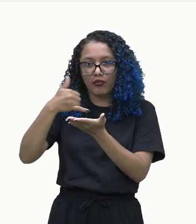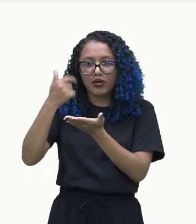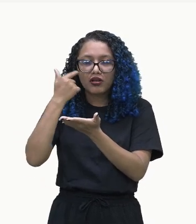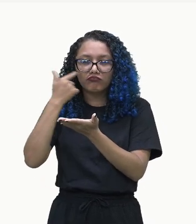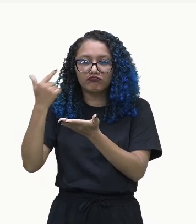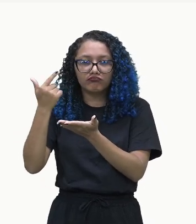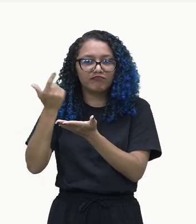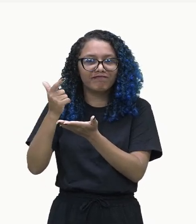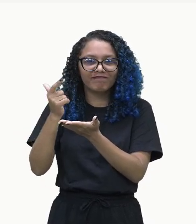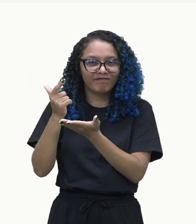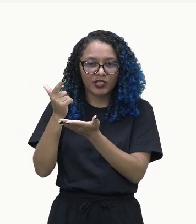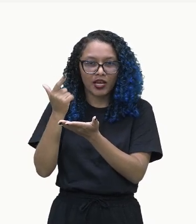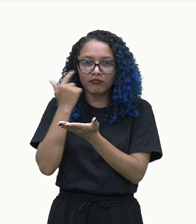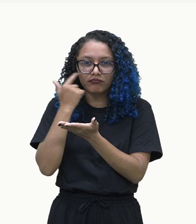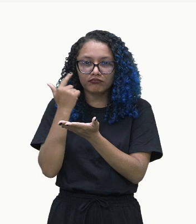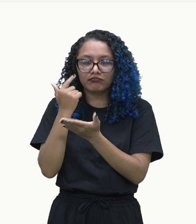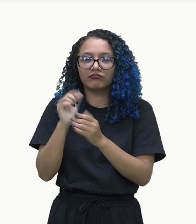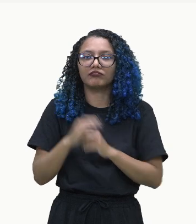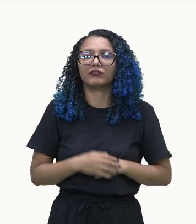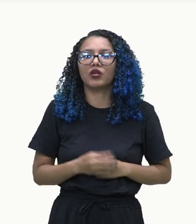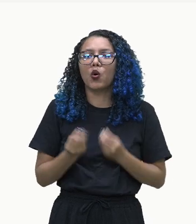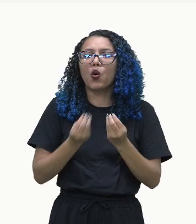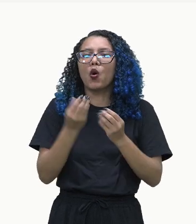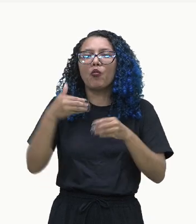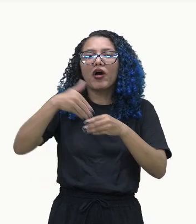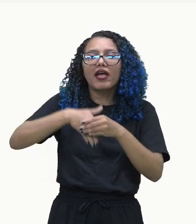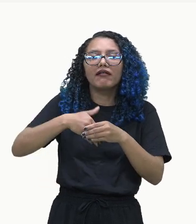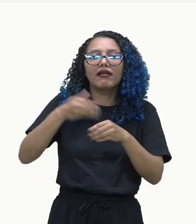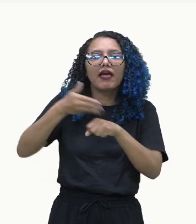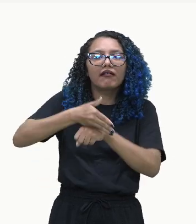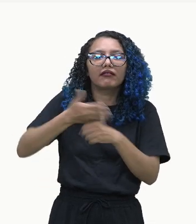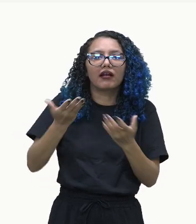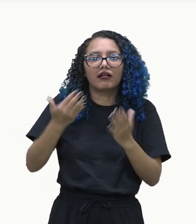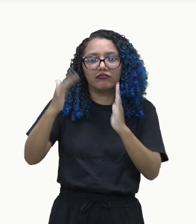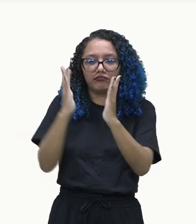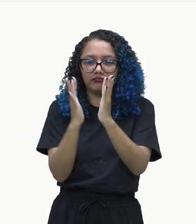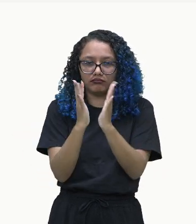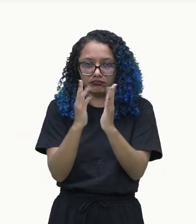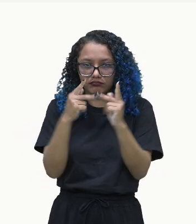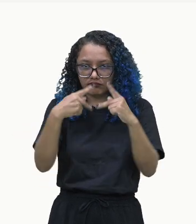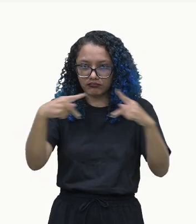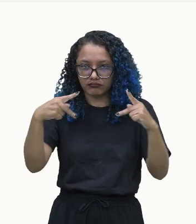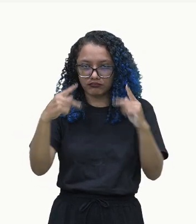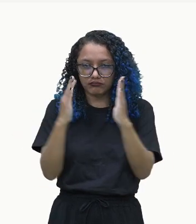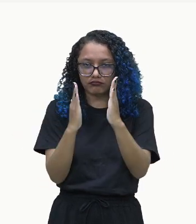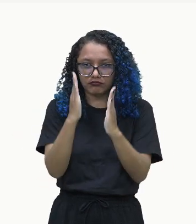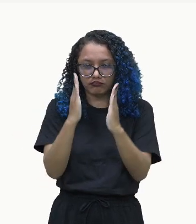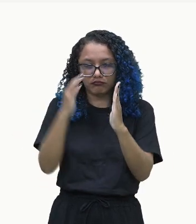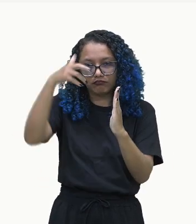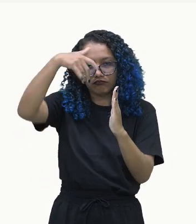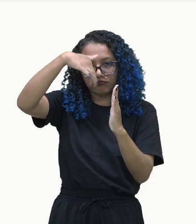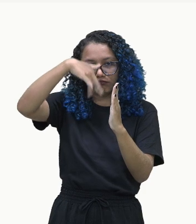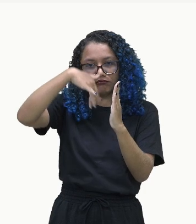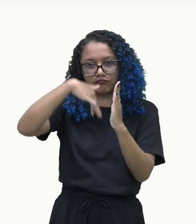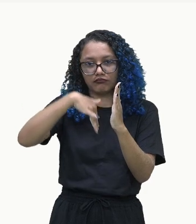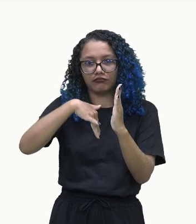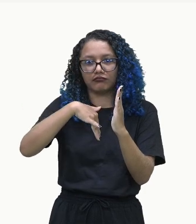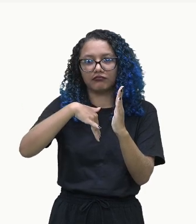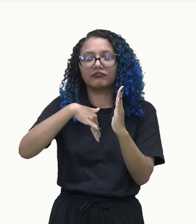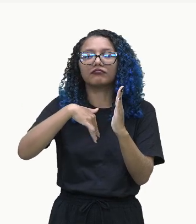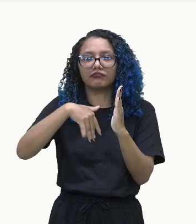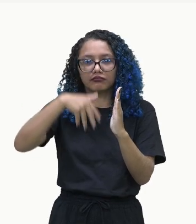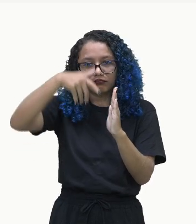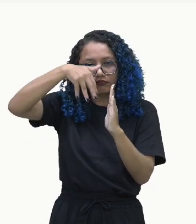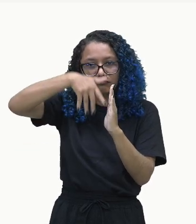de gordura aqui, e para isso eles precisam passar por entre